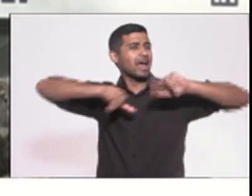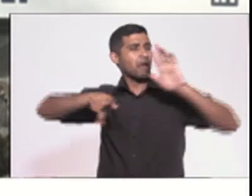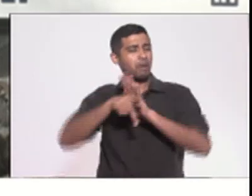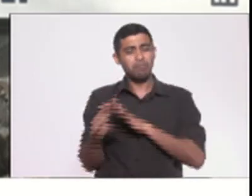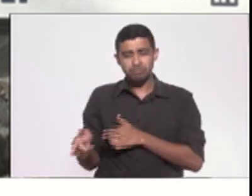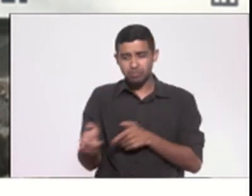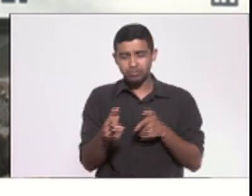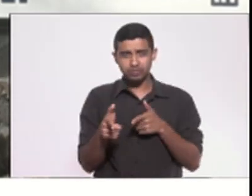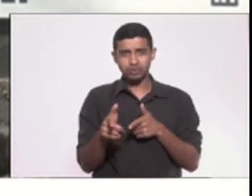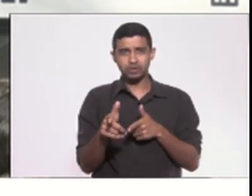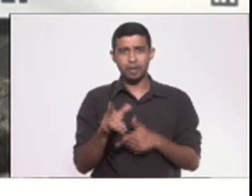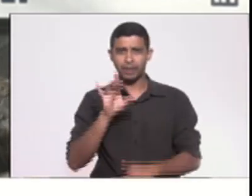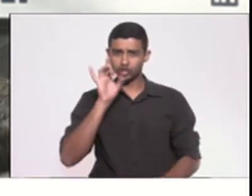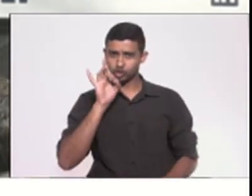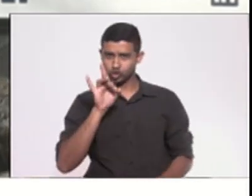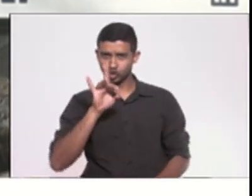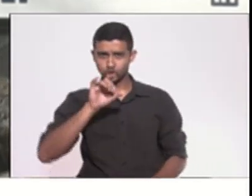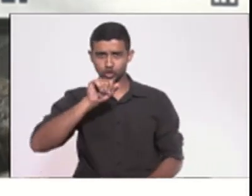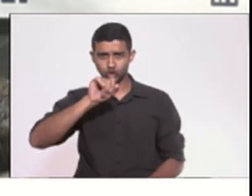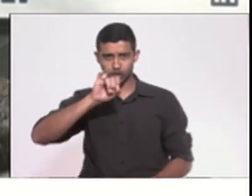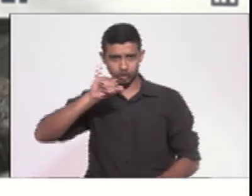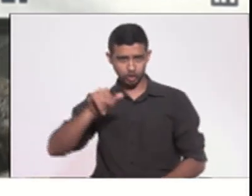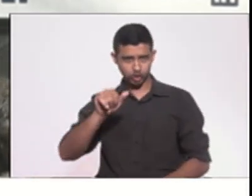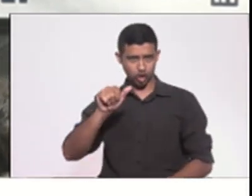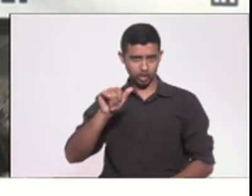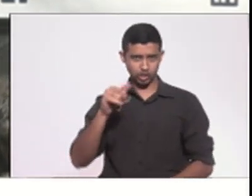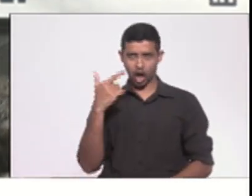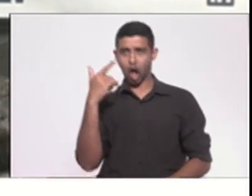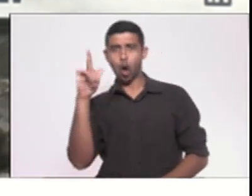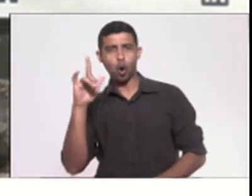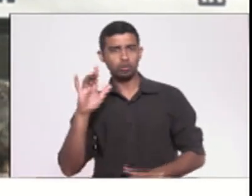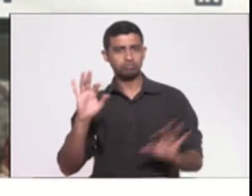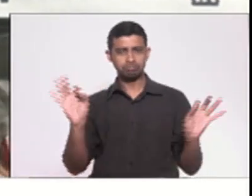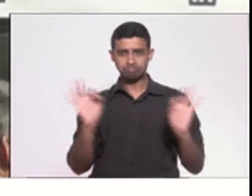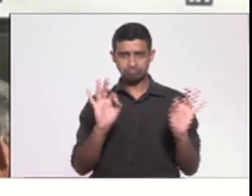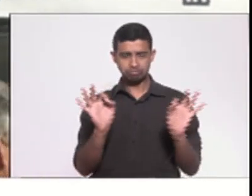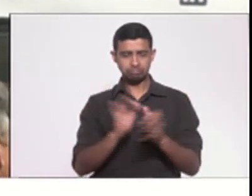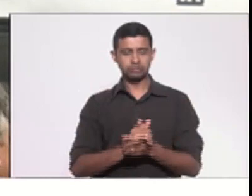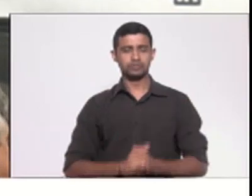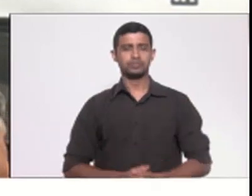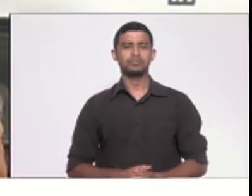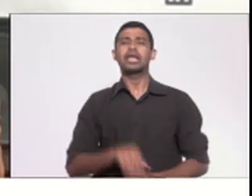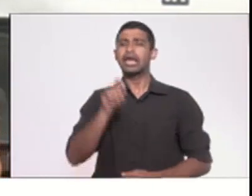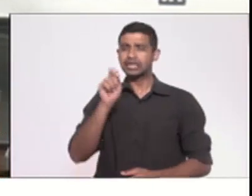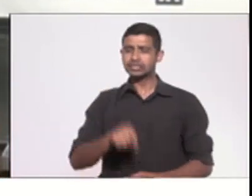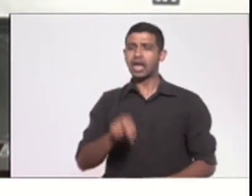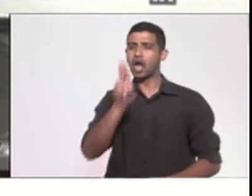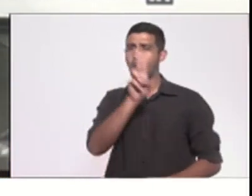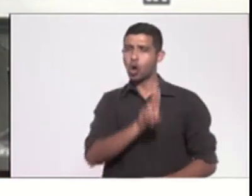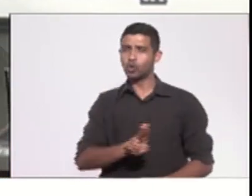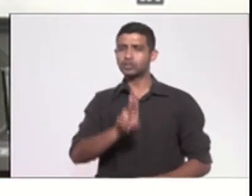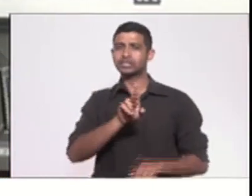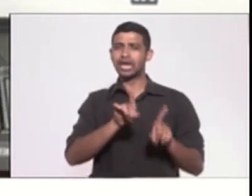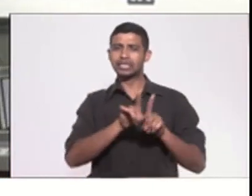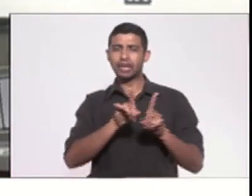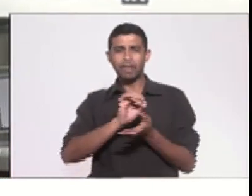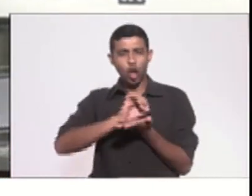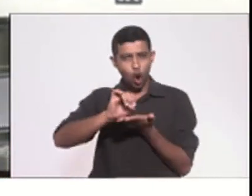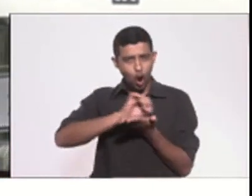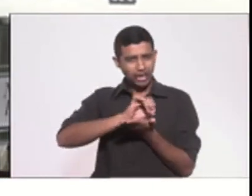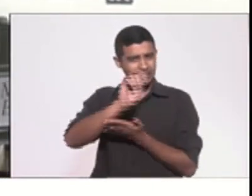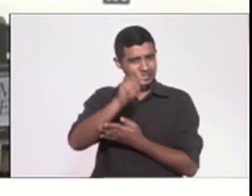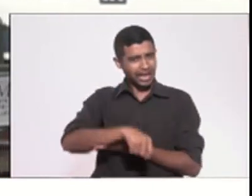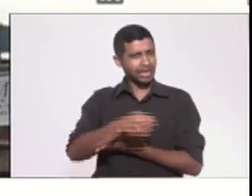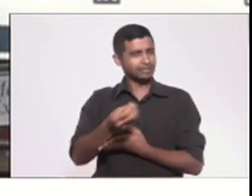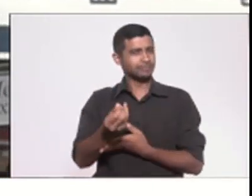mas será só a soja? Será que a gente não tem outras situações em que a gente pode utilizar também esses organismos